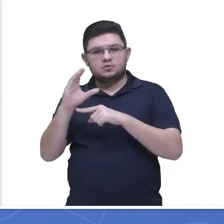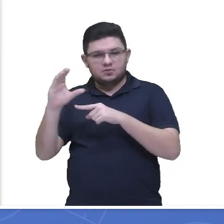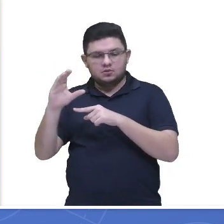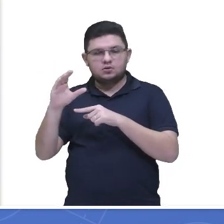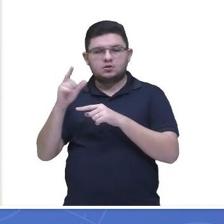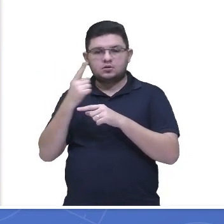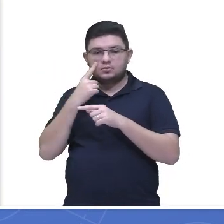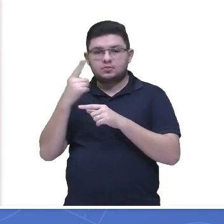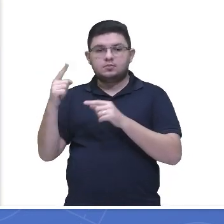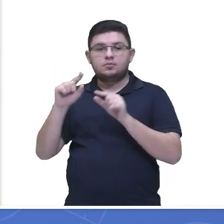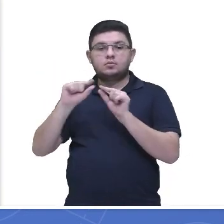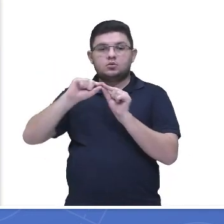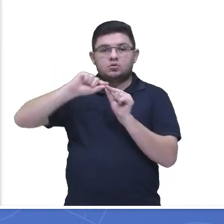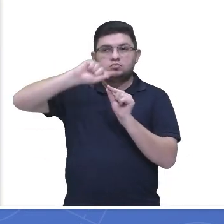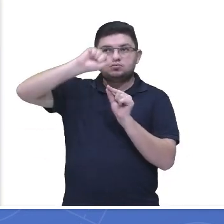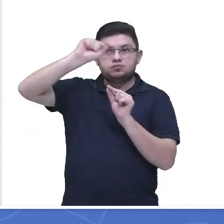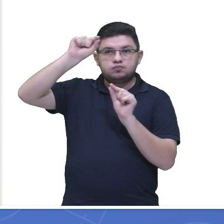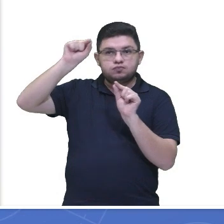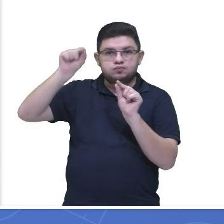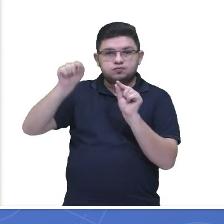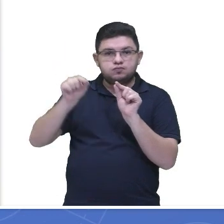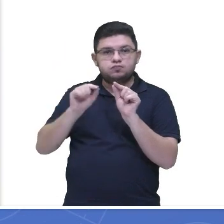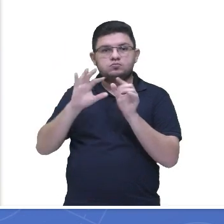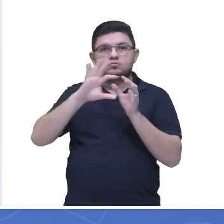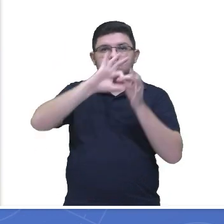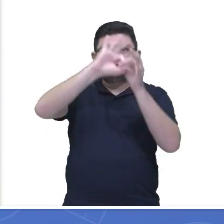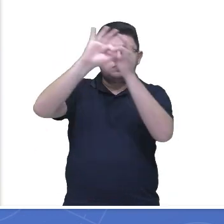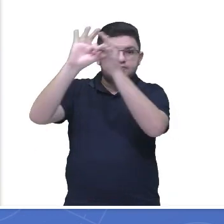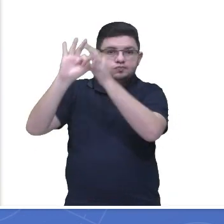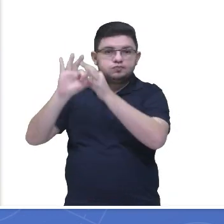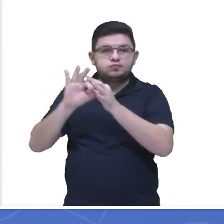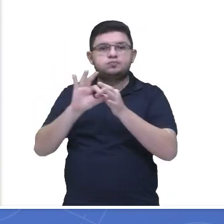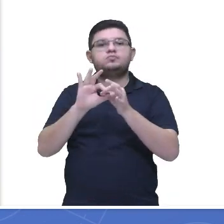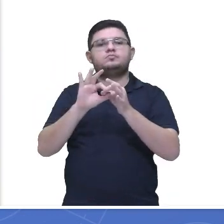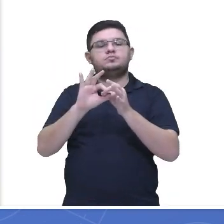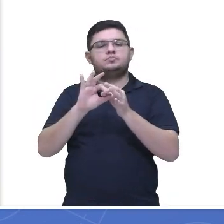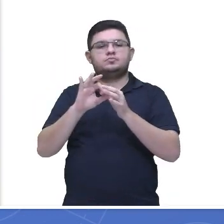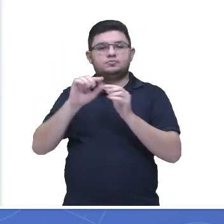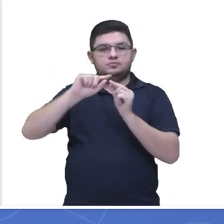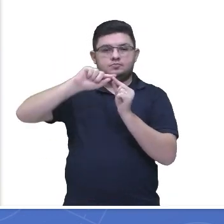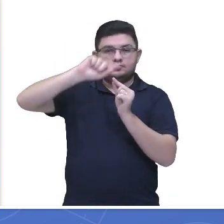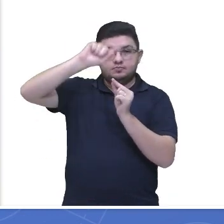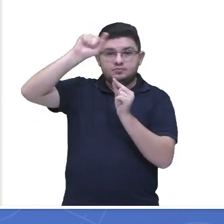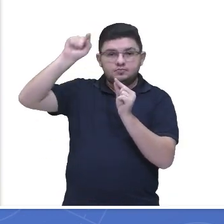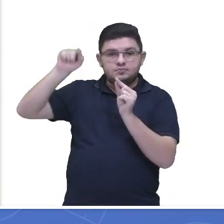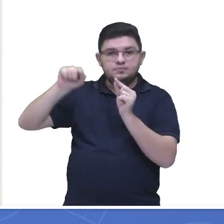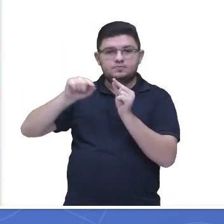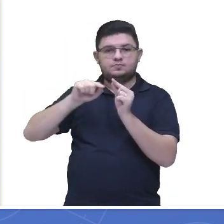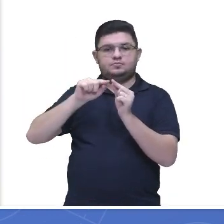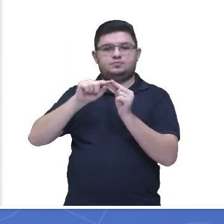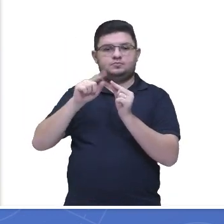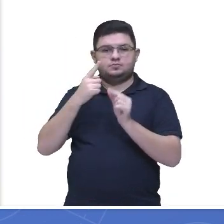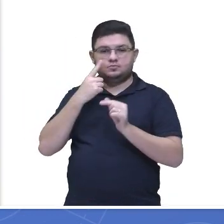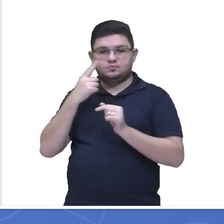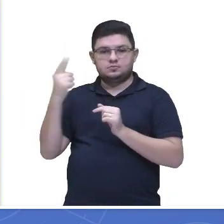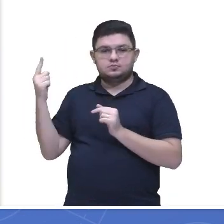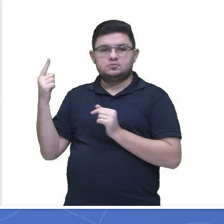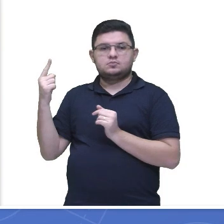chamada de cadeia cíclica, tá? E uma coisa importante aqui, devem